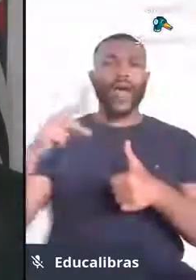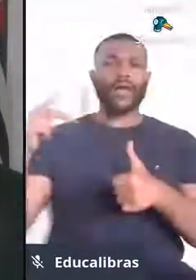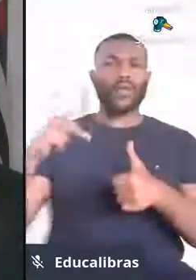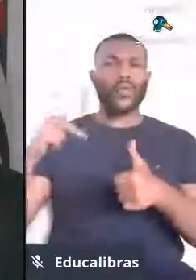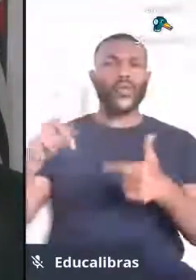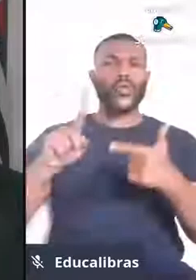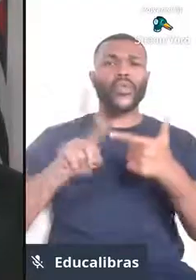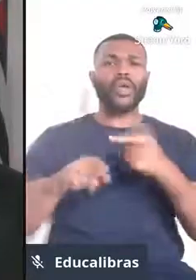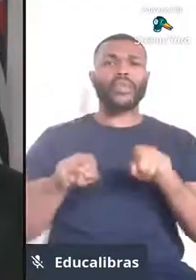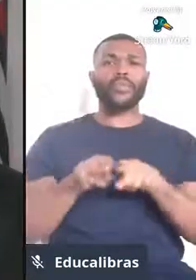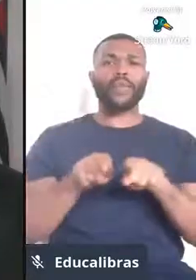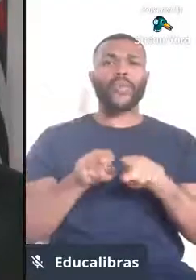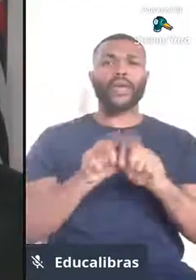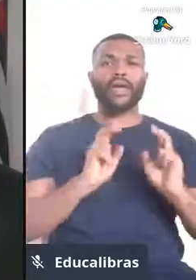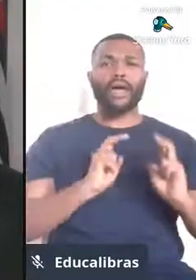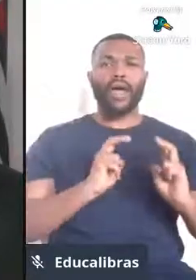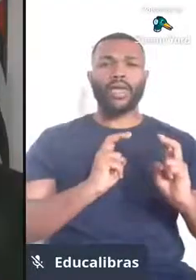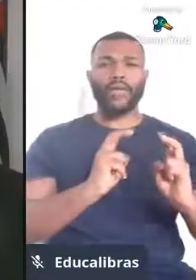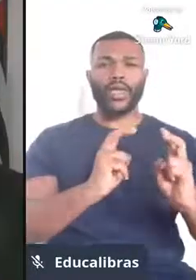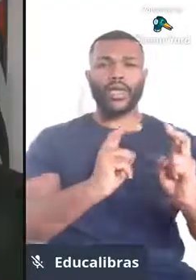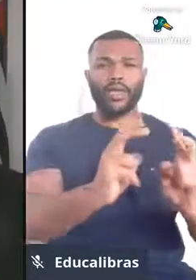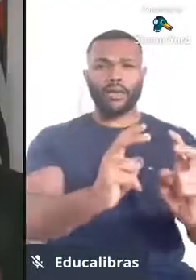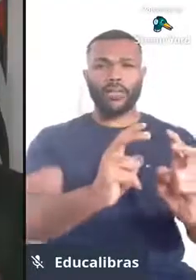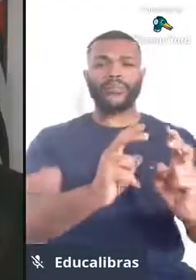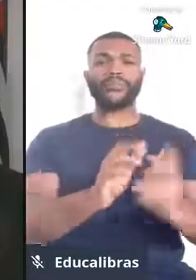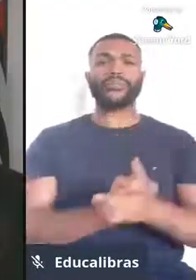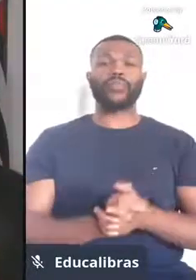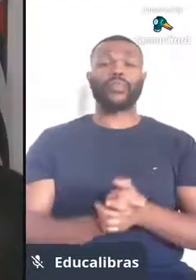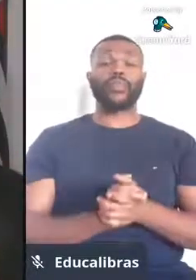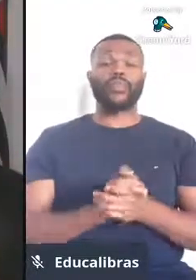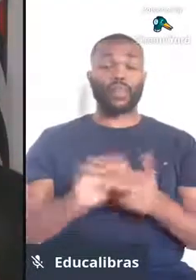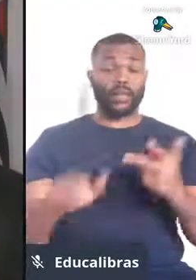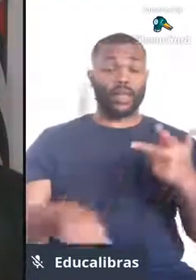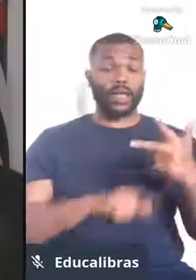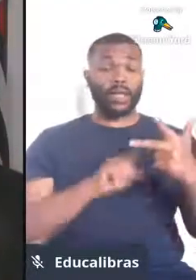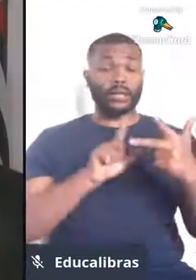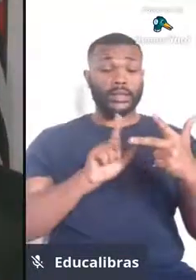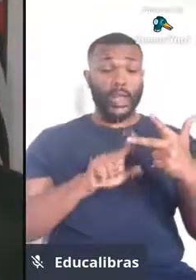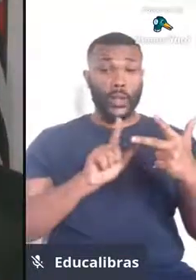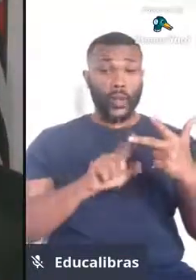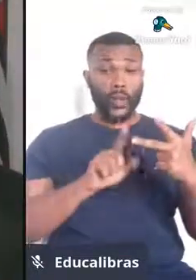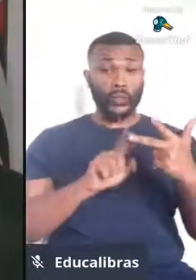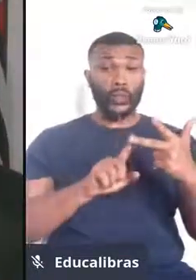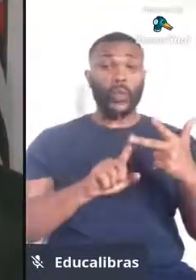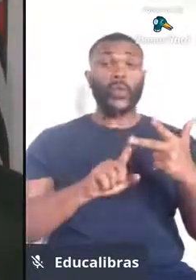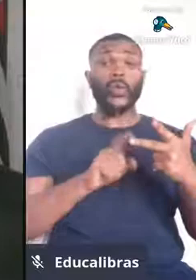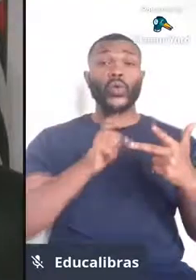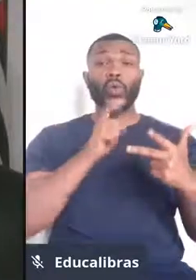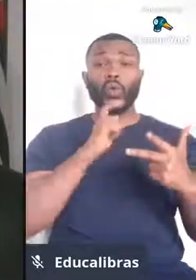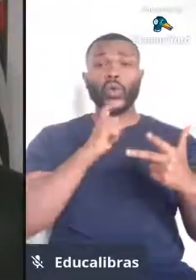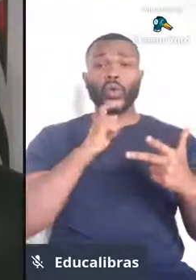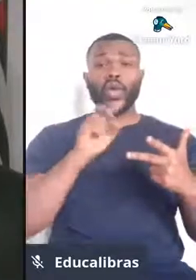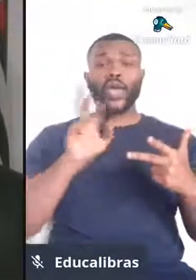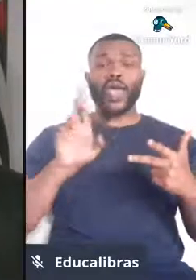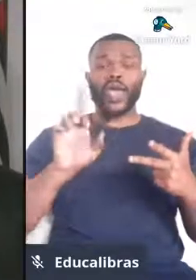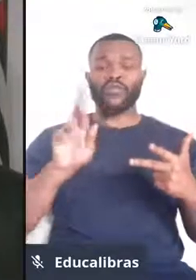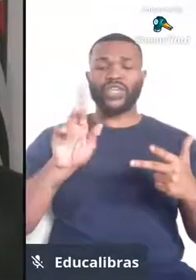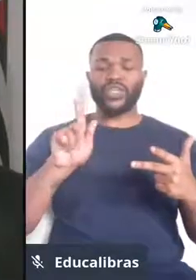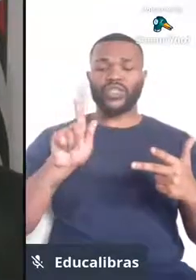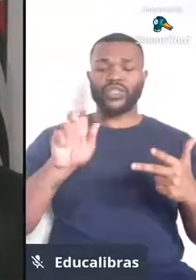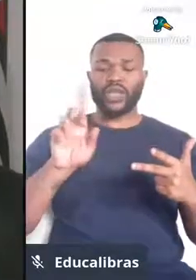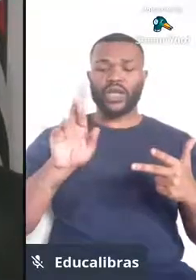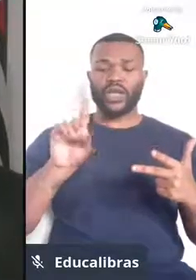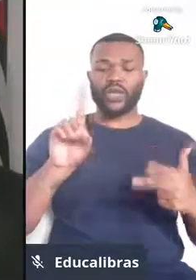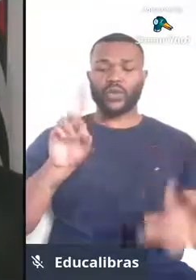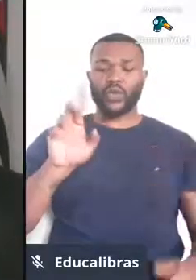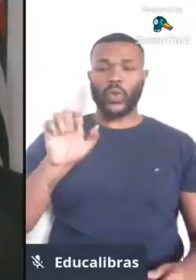2 hospitais. Quando chegou uma segunda doação de refrigeradores, a gente conseguiu destinar ele para o nosso banco